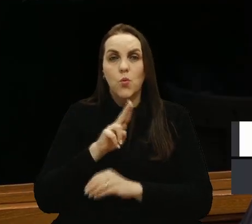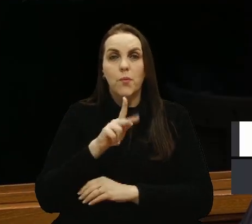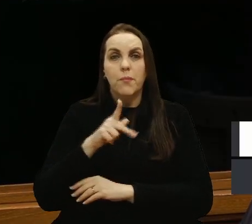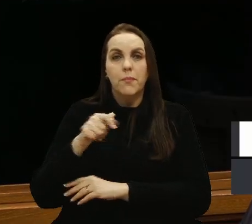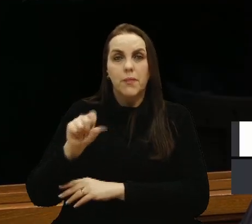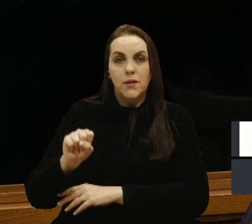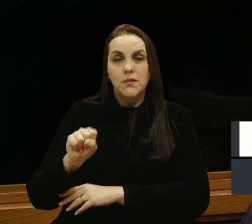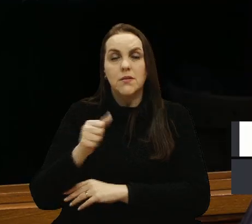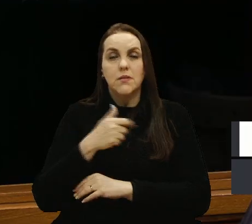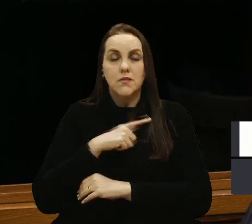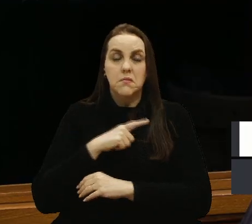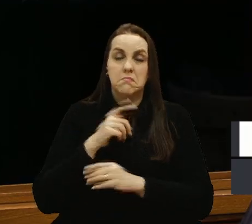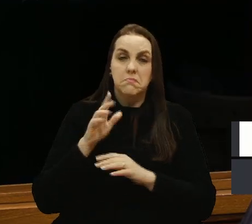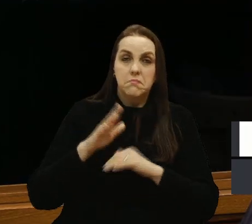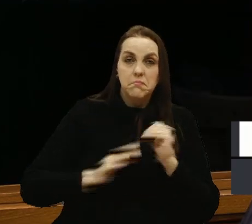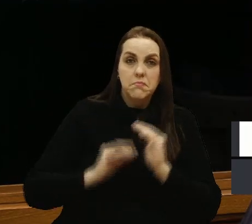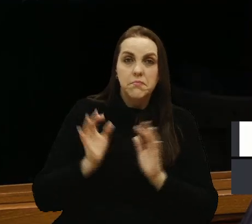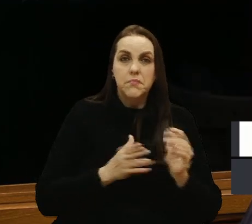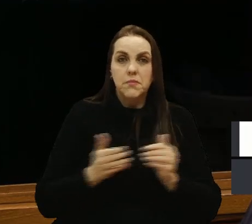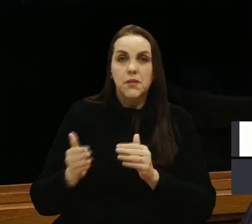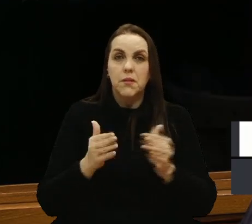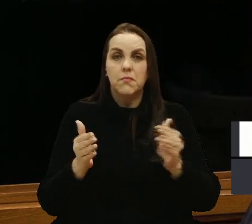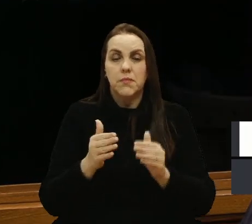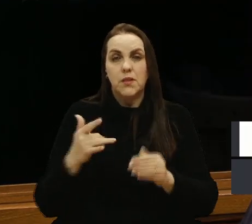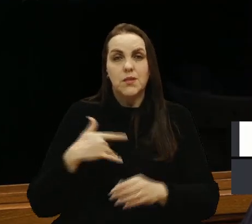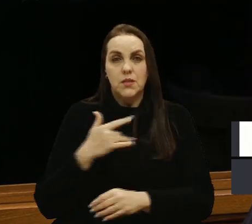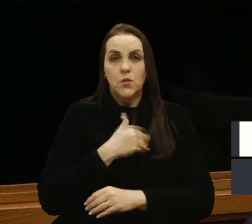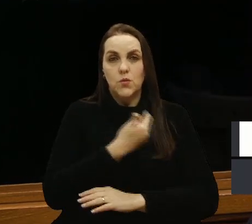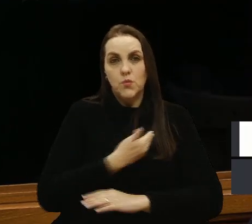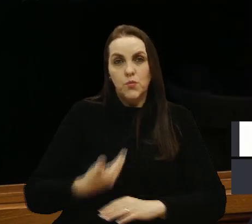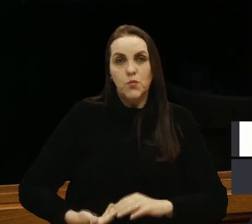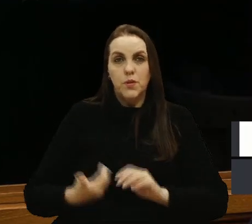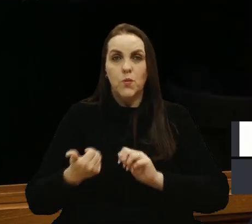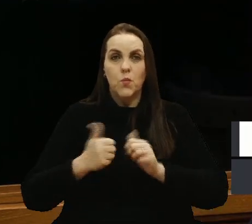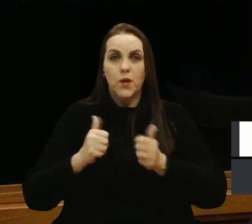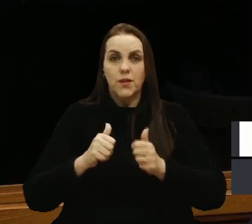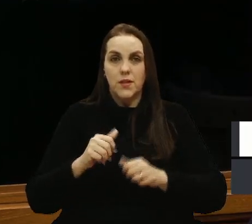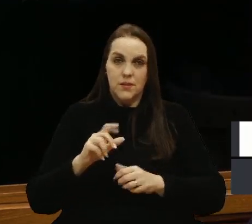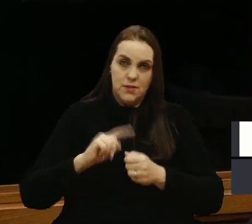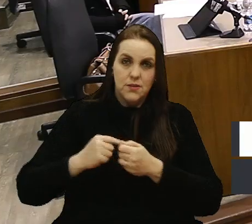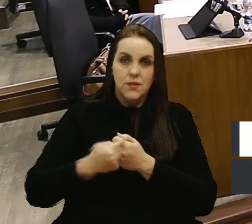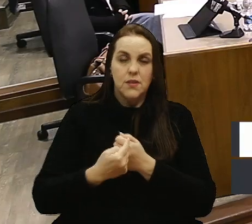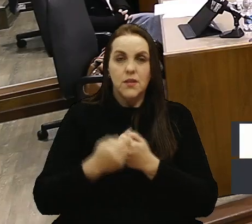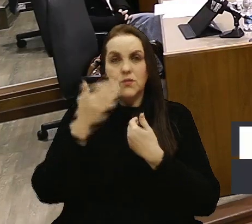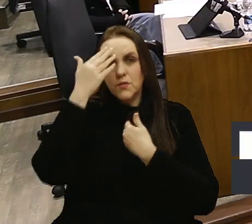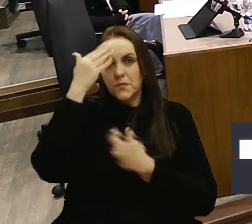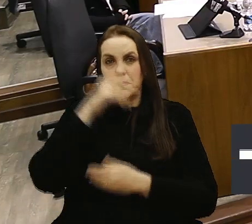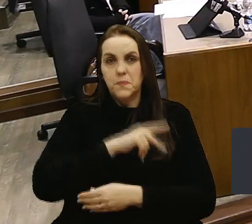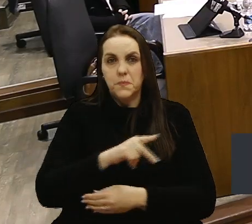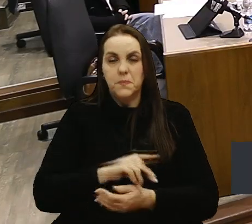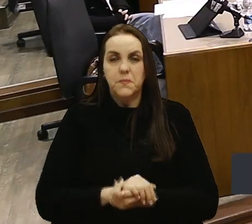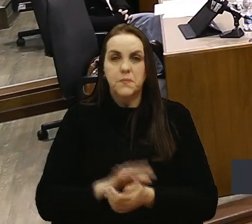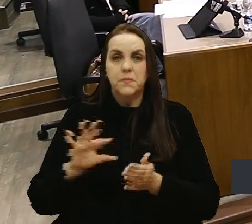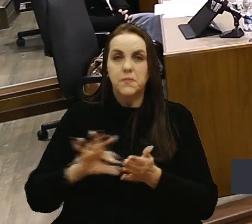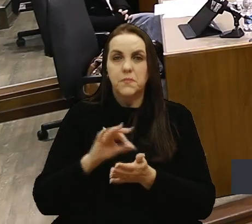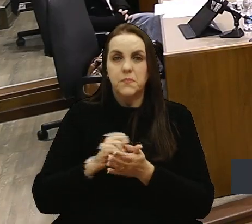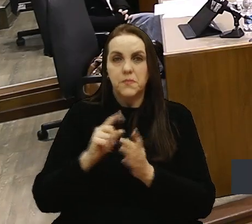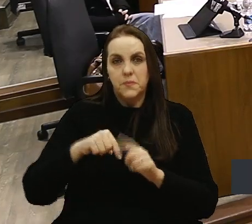para poder trilhar um caminho pela saúde pública de qualidade na nossa cidade. Seria isso, senhor presidente. Obrigada. Próximo inscrito, vereador